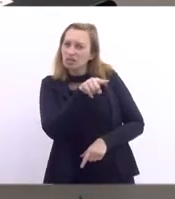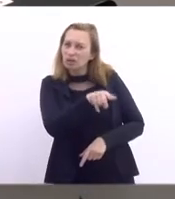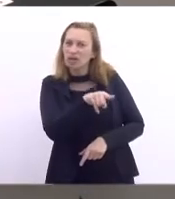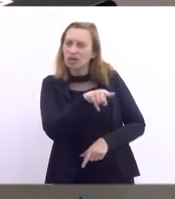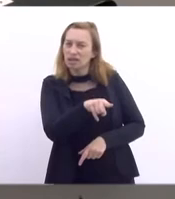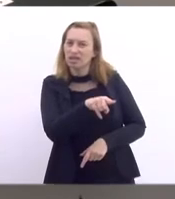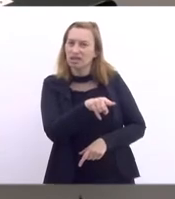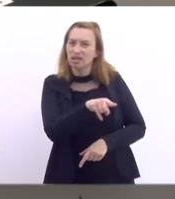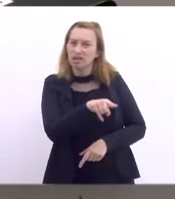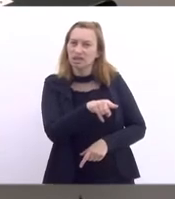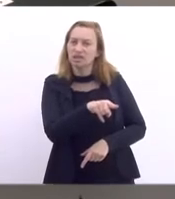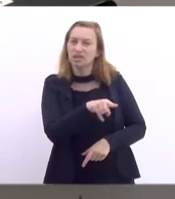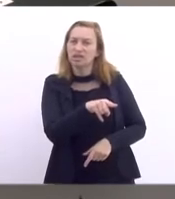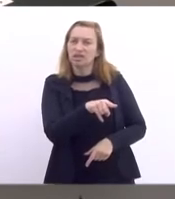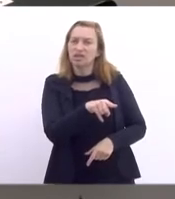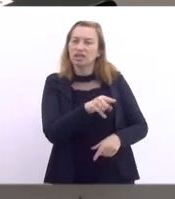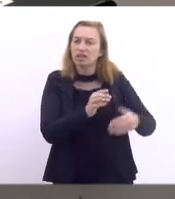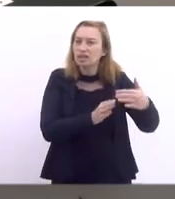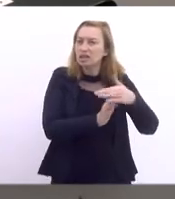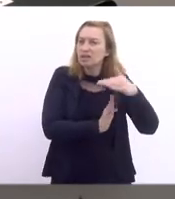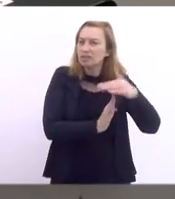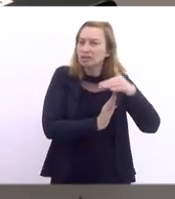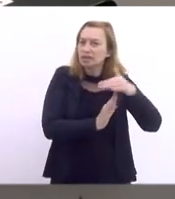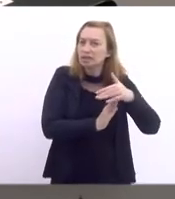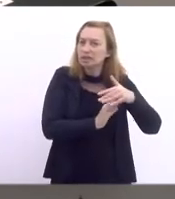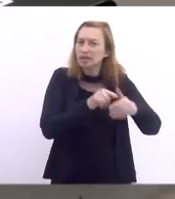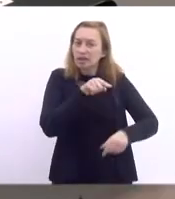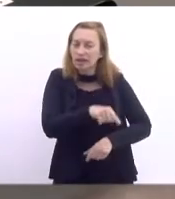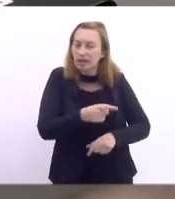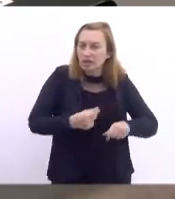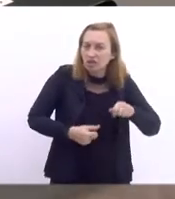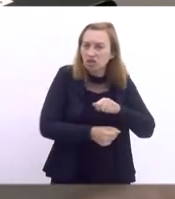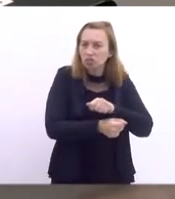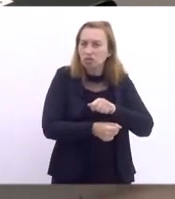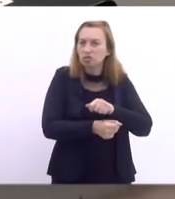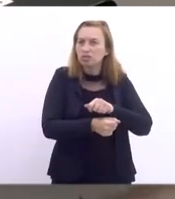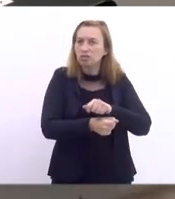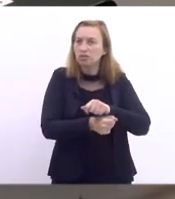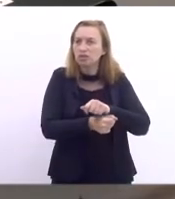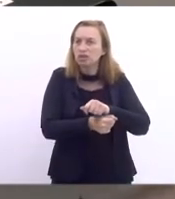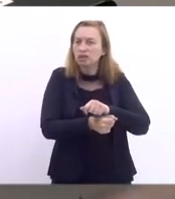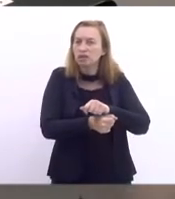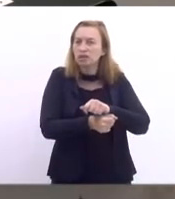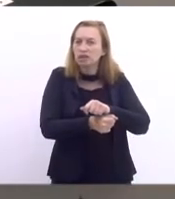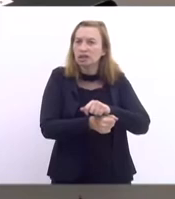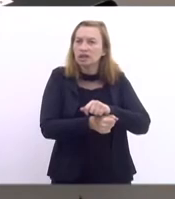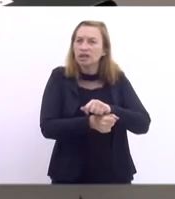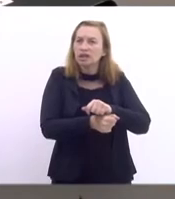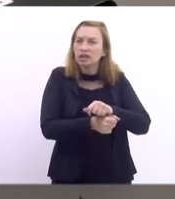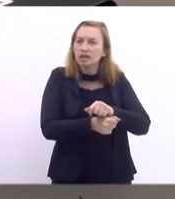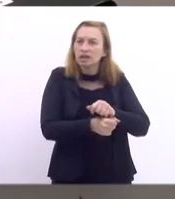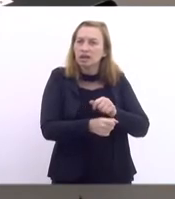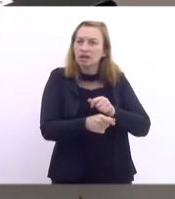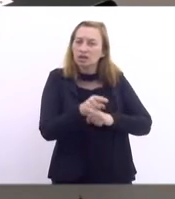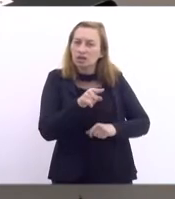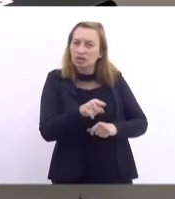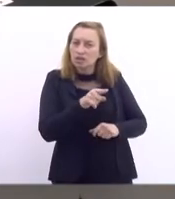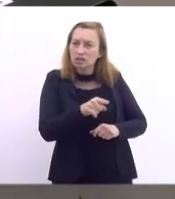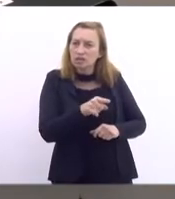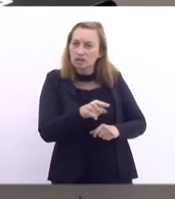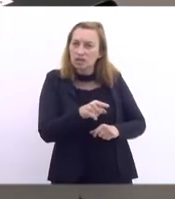ele era totalmente limitada aquele investimento e ela aquele pedaço que você